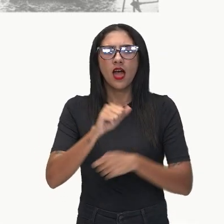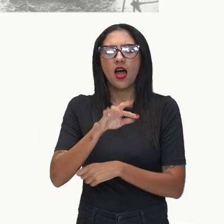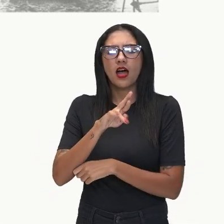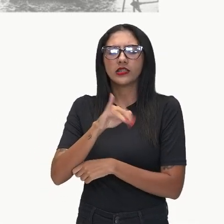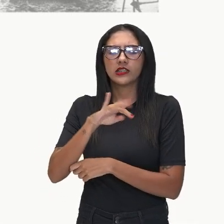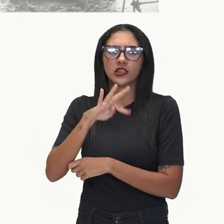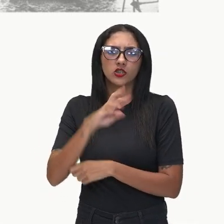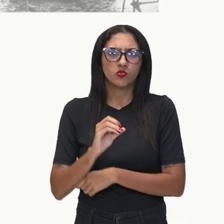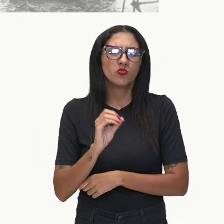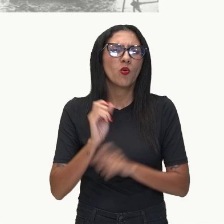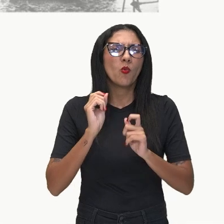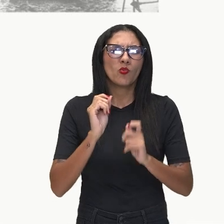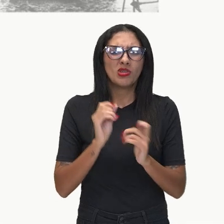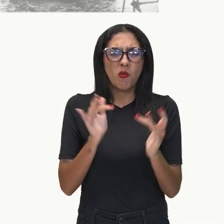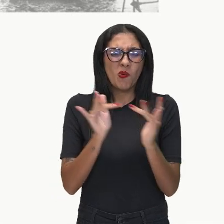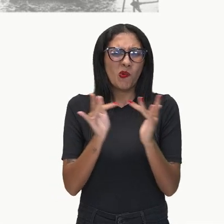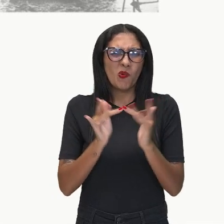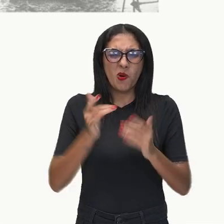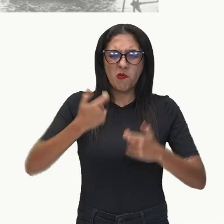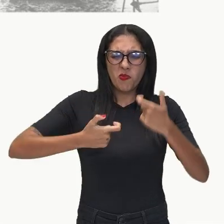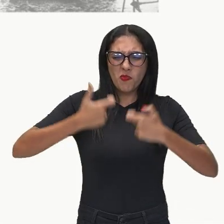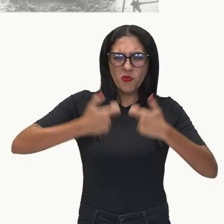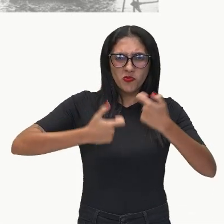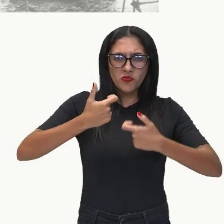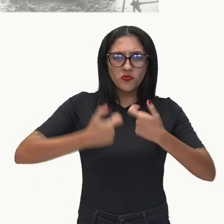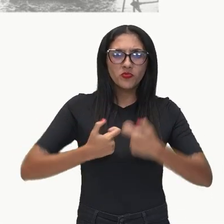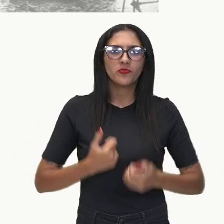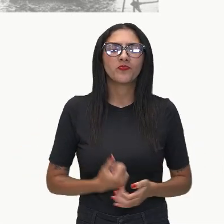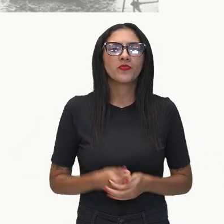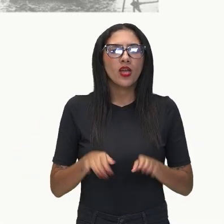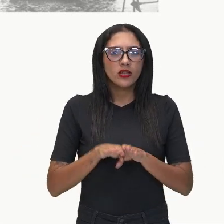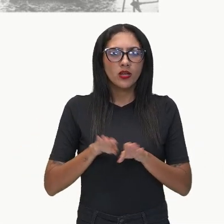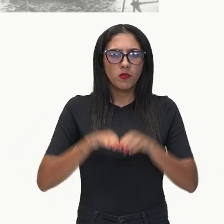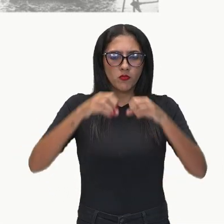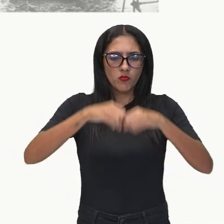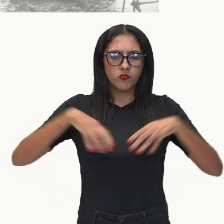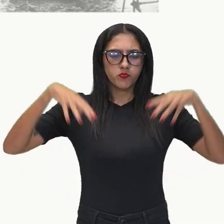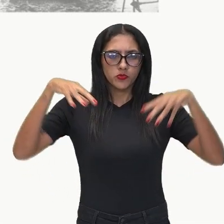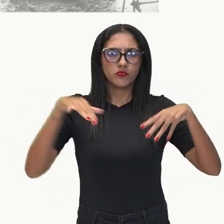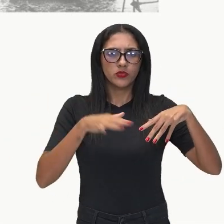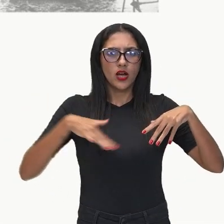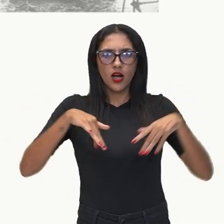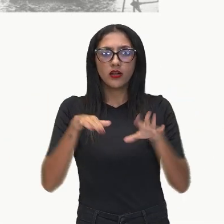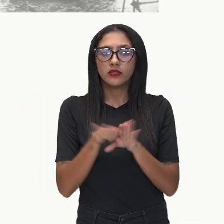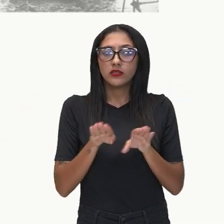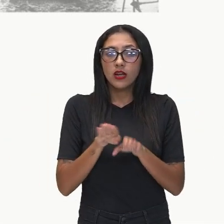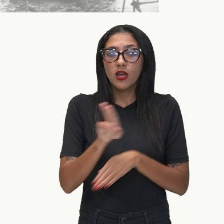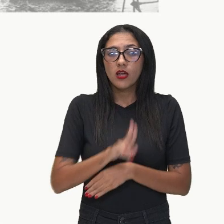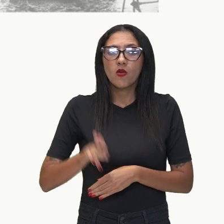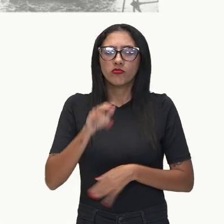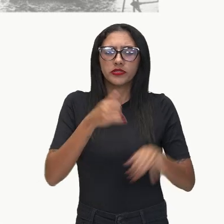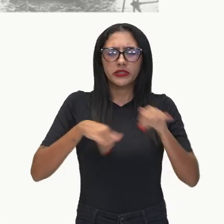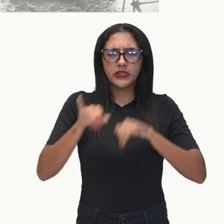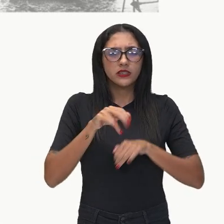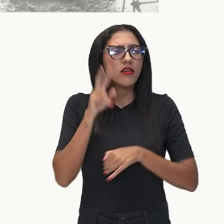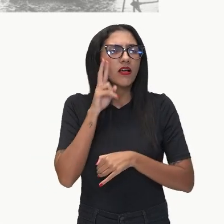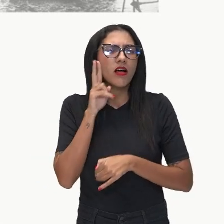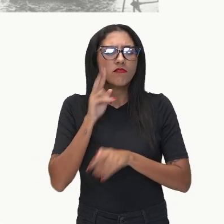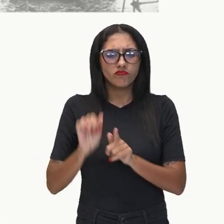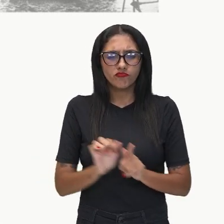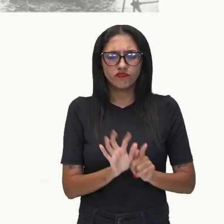de diferentes exércitos, bombardeios e artilharia, guerra química, né? Nós falamos nos gases